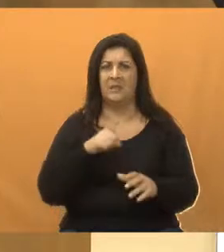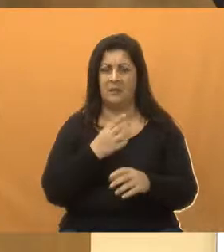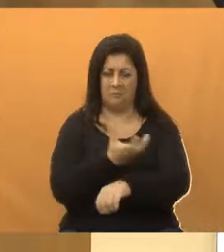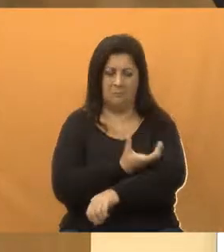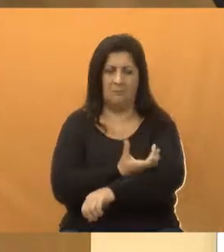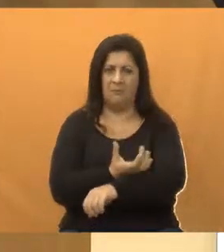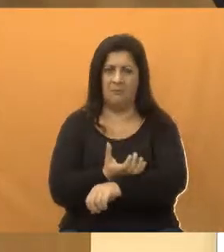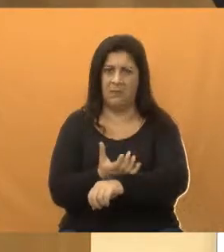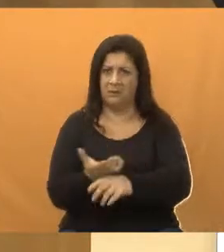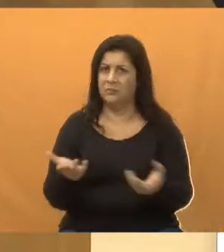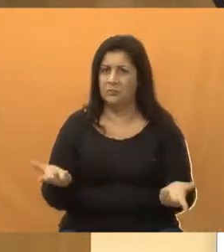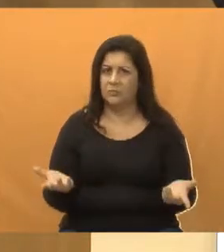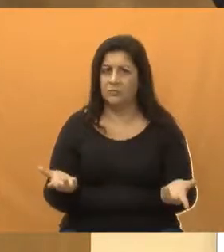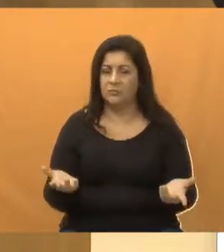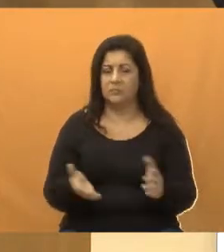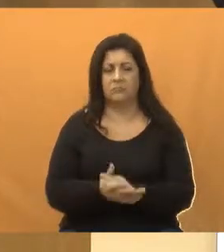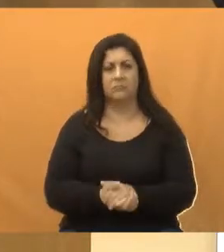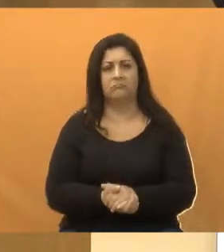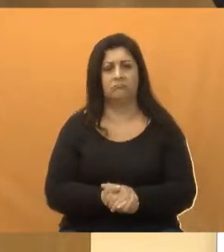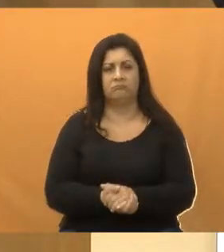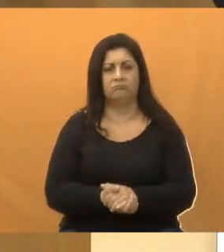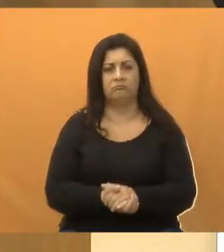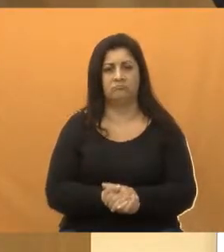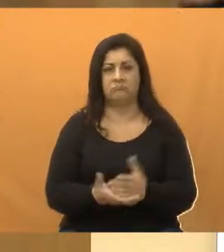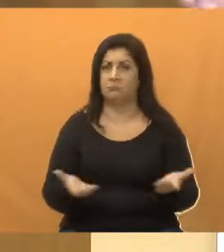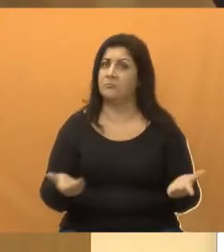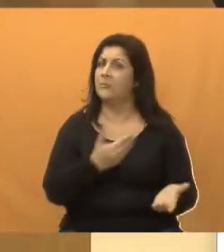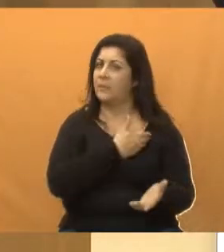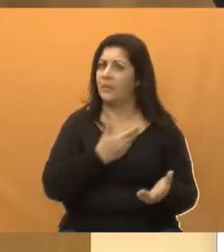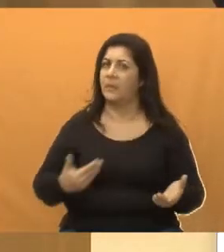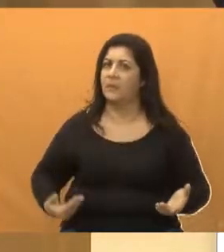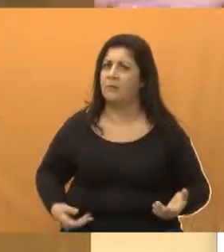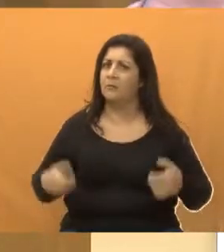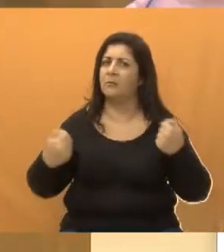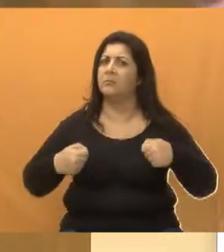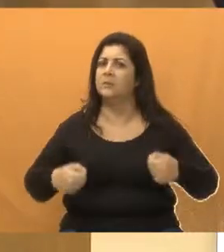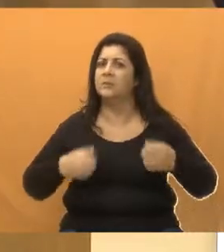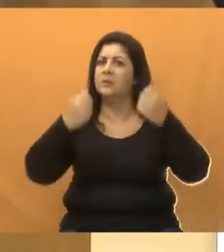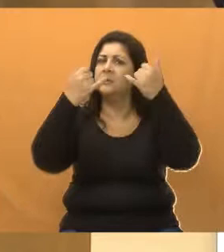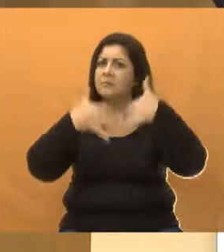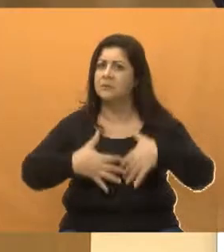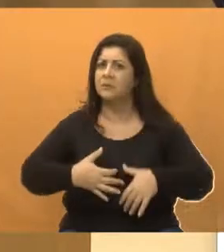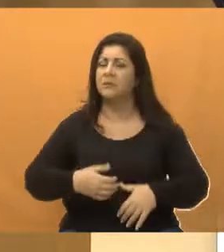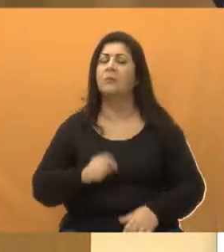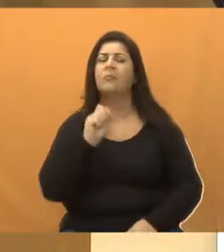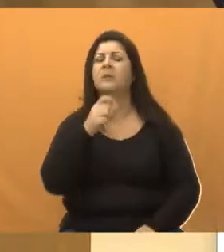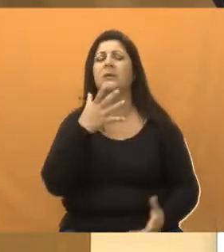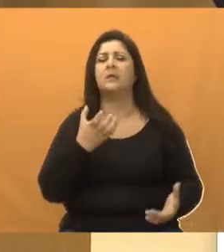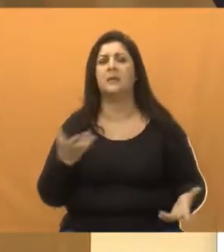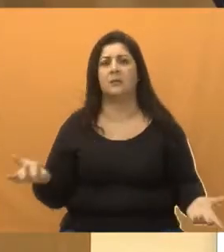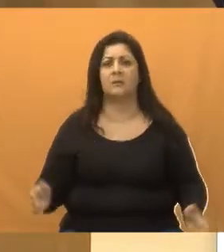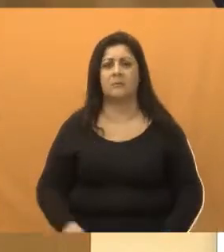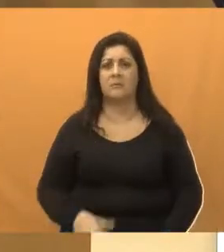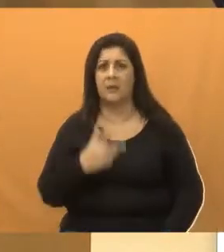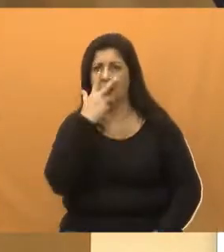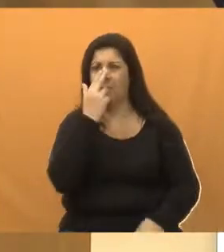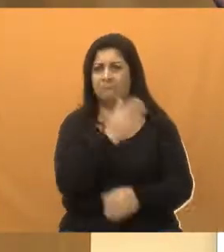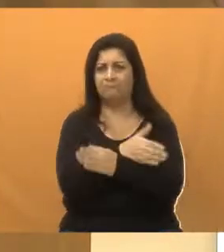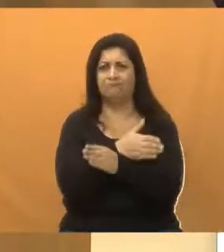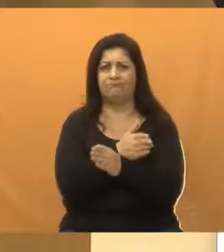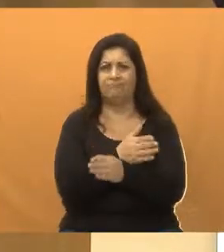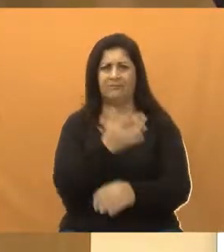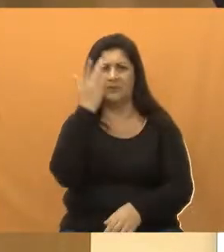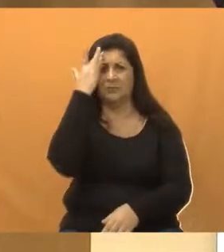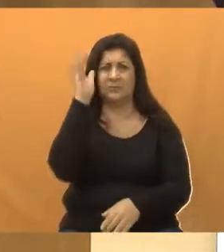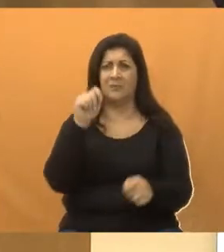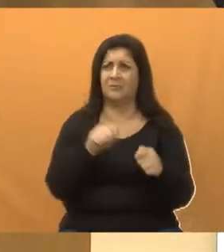tiraram. Então, sabe, o governo precisa dizer o que quer, porque parece que está perdido, não sabe o que